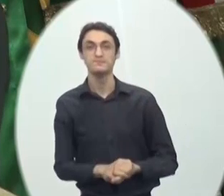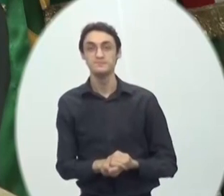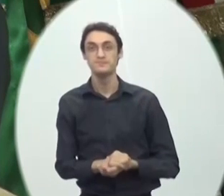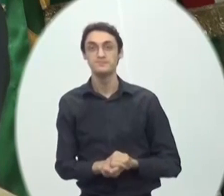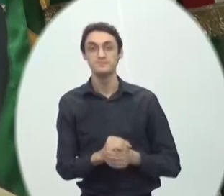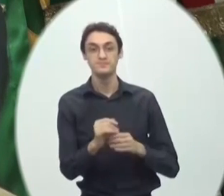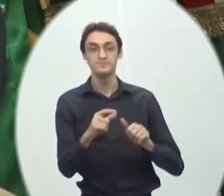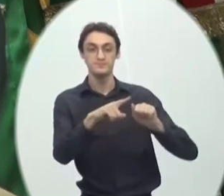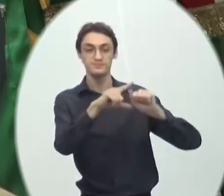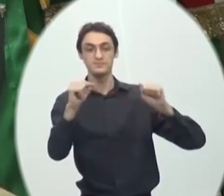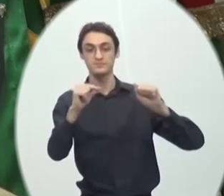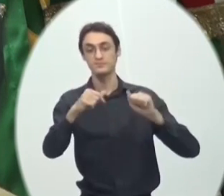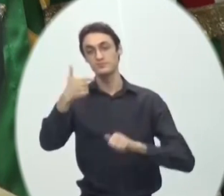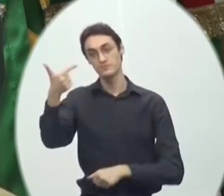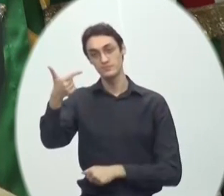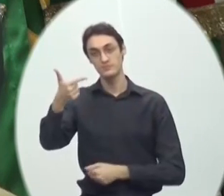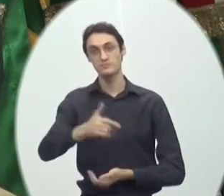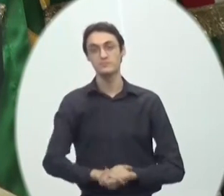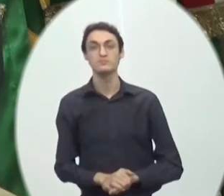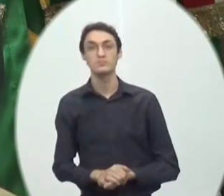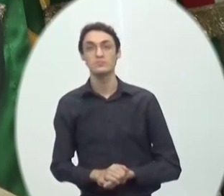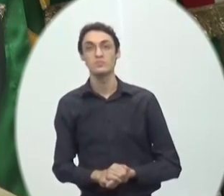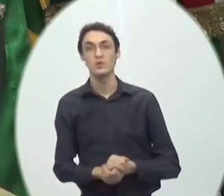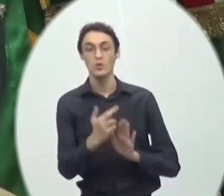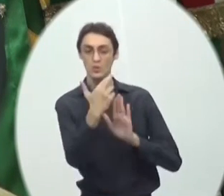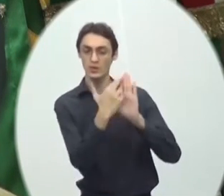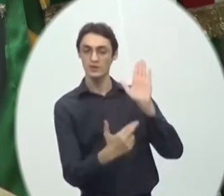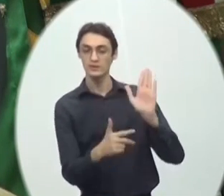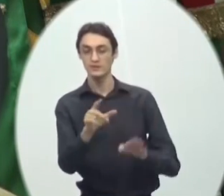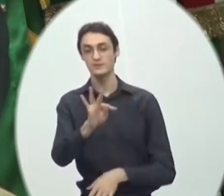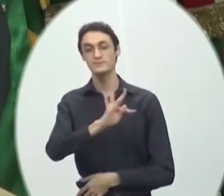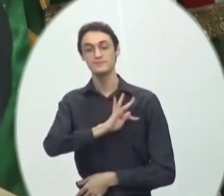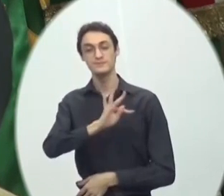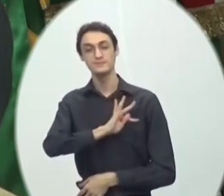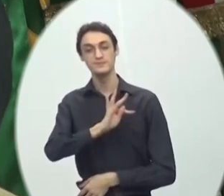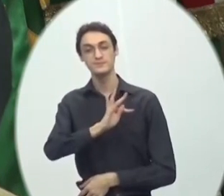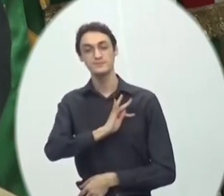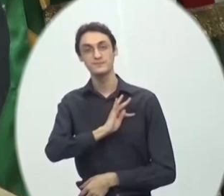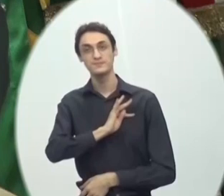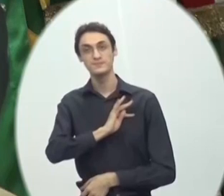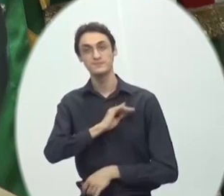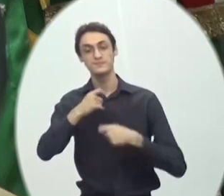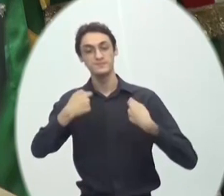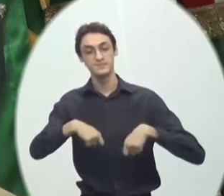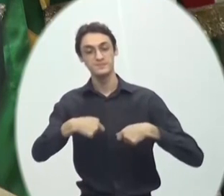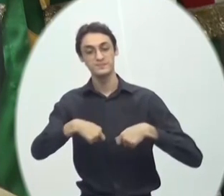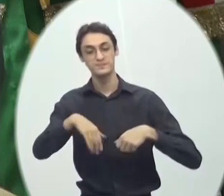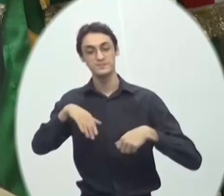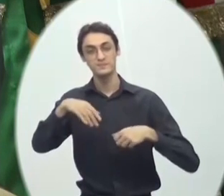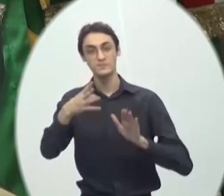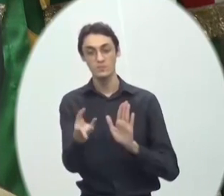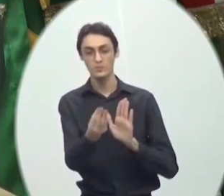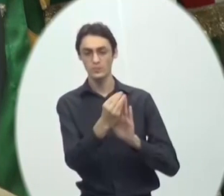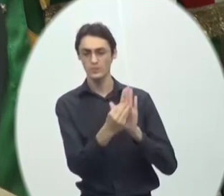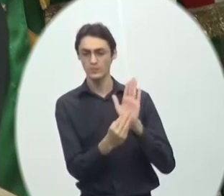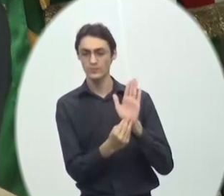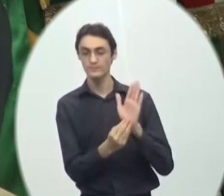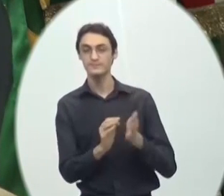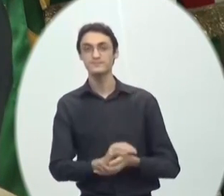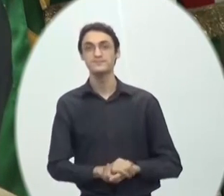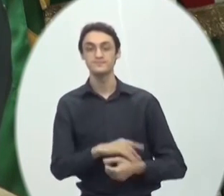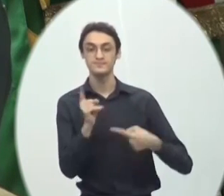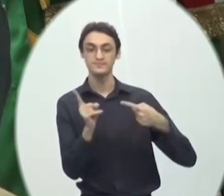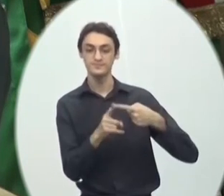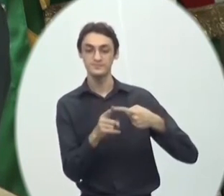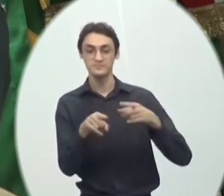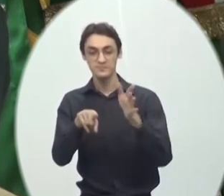Artigo 2. O relatório técnico deverá se compreender: primeiro, avaliação